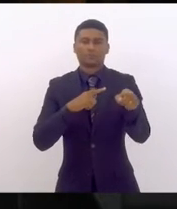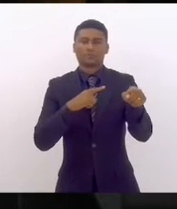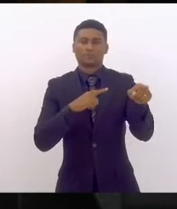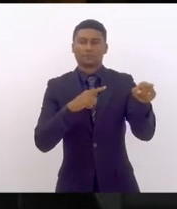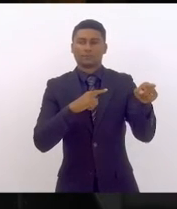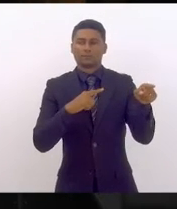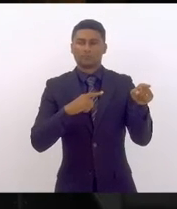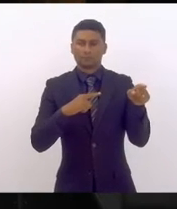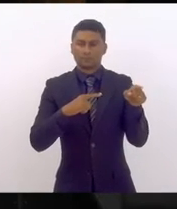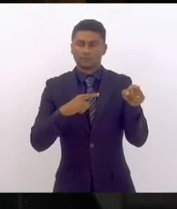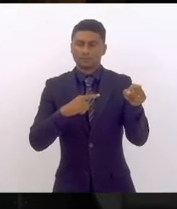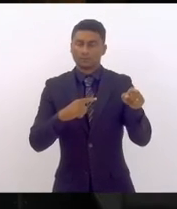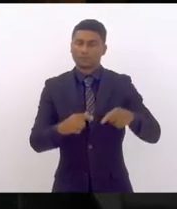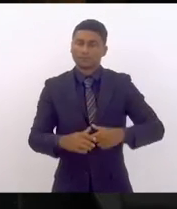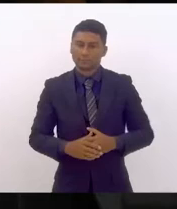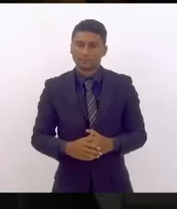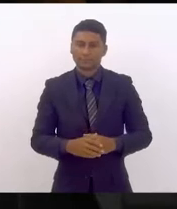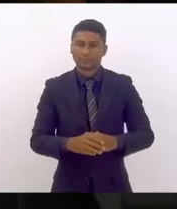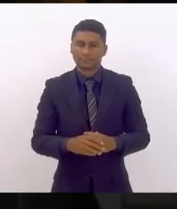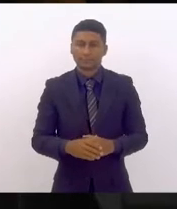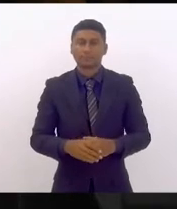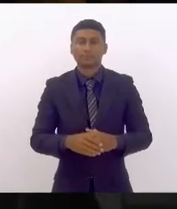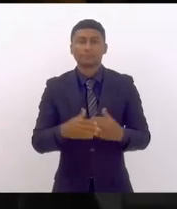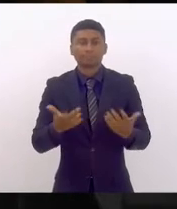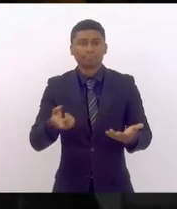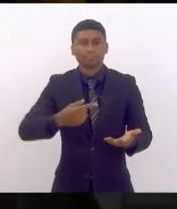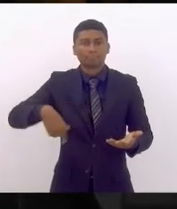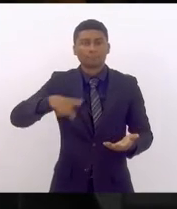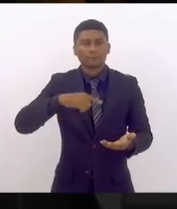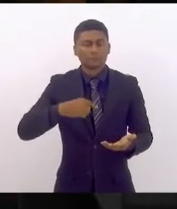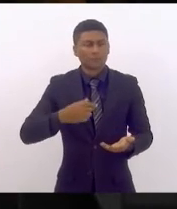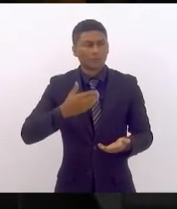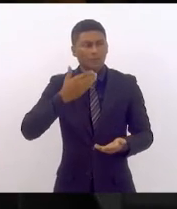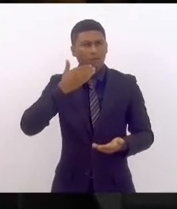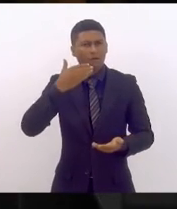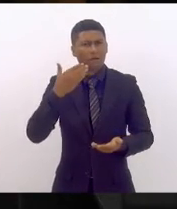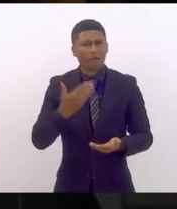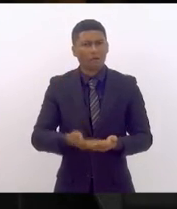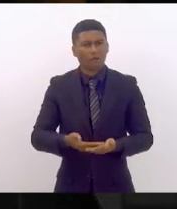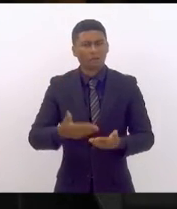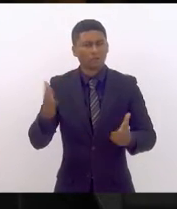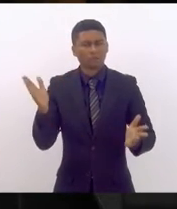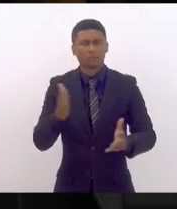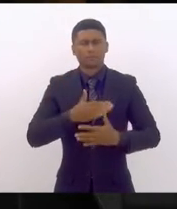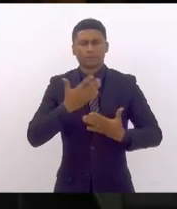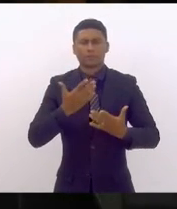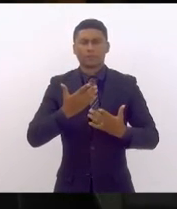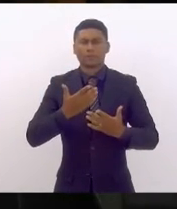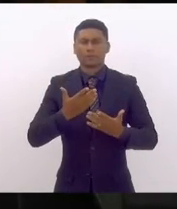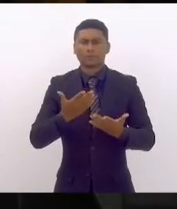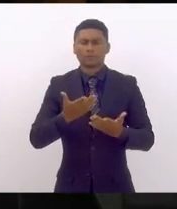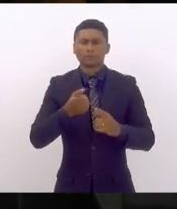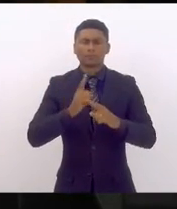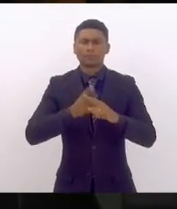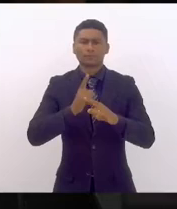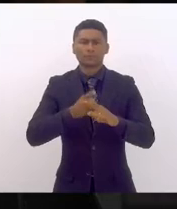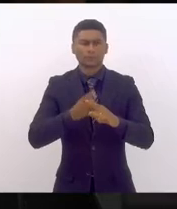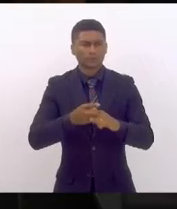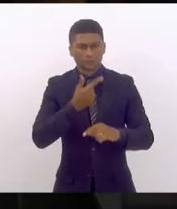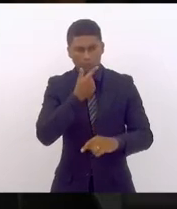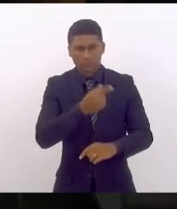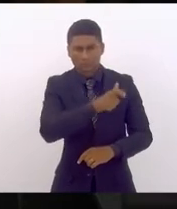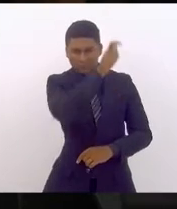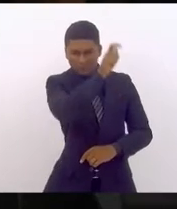o que parece E aí é chocante que este pseudo empresário porque eu não vou considerar que isso seja